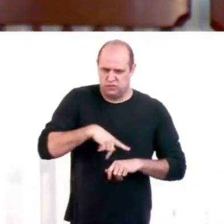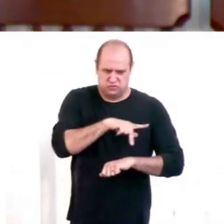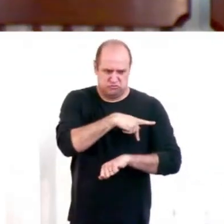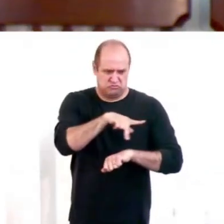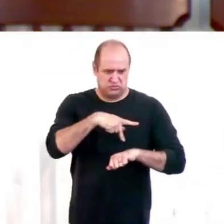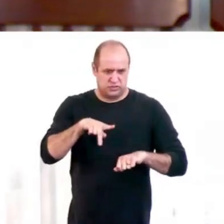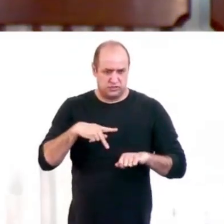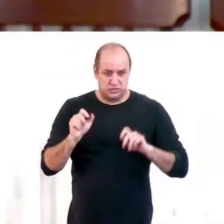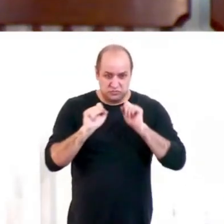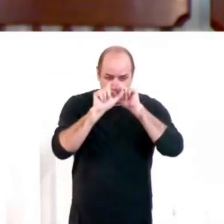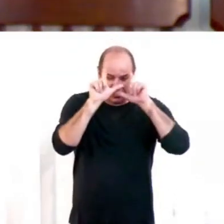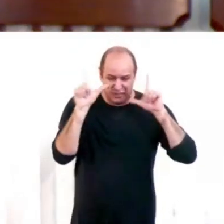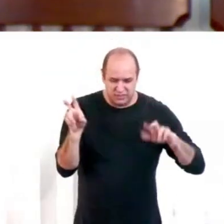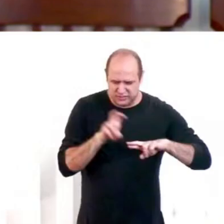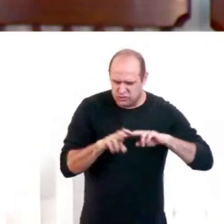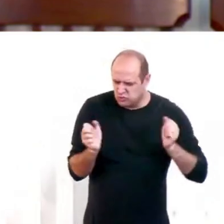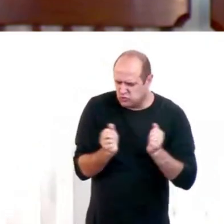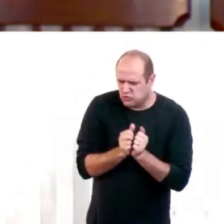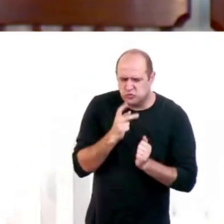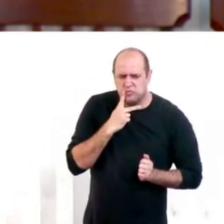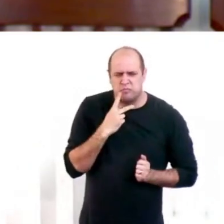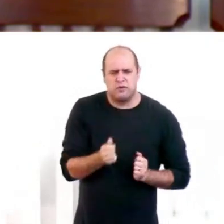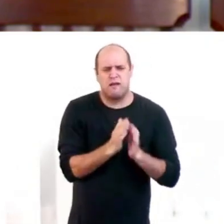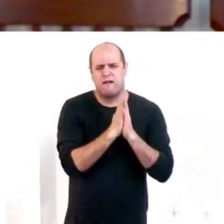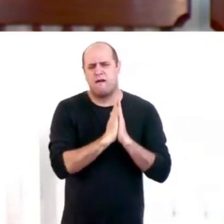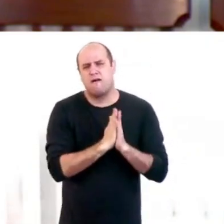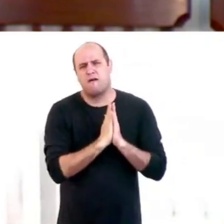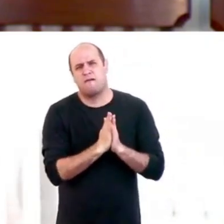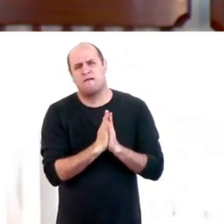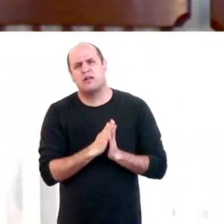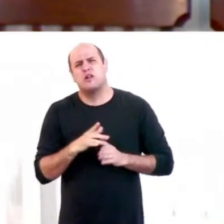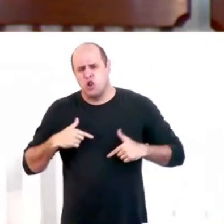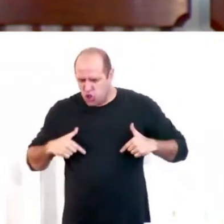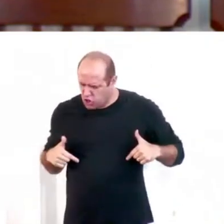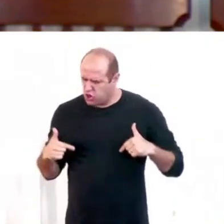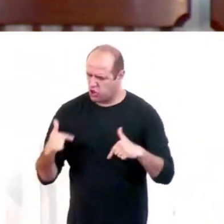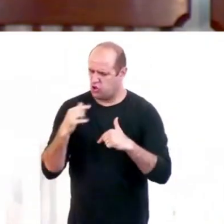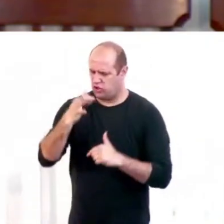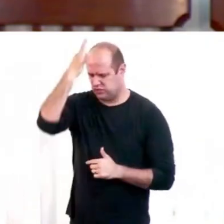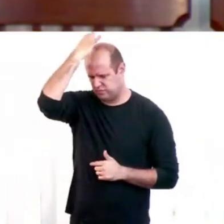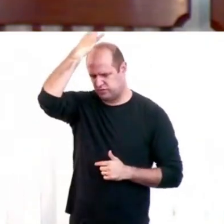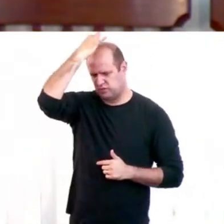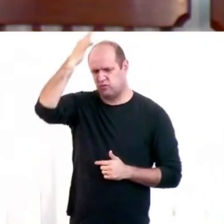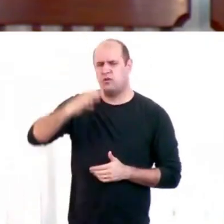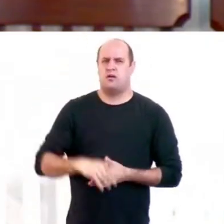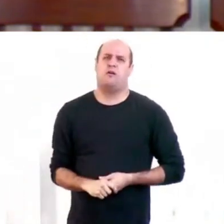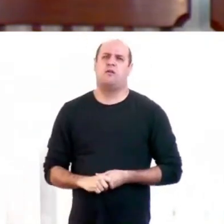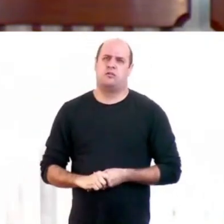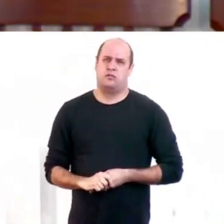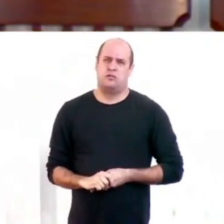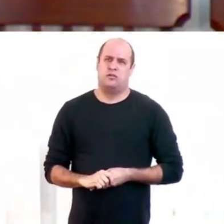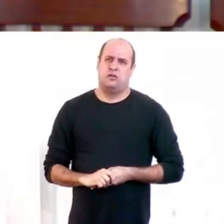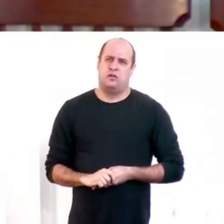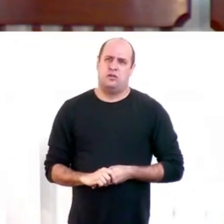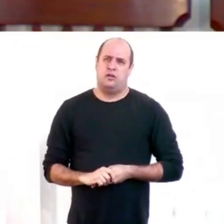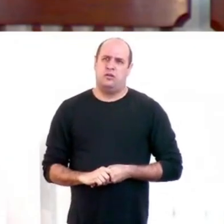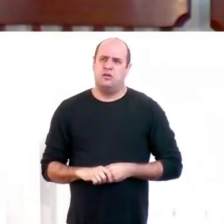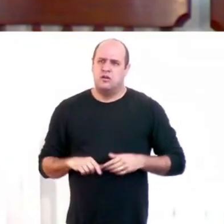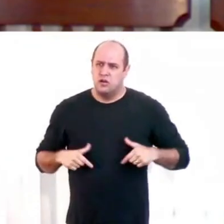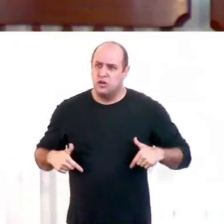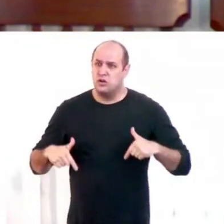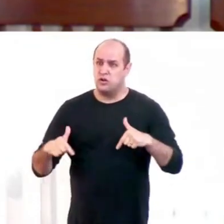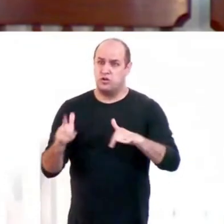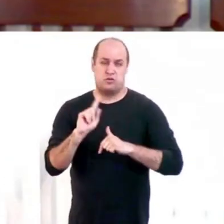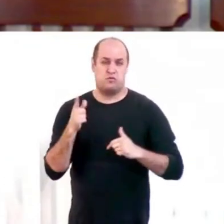as manhãs. Foi uma guerra espiritual, como sabemos, como a palavra de Deus nos diz. Nossa luta não é